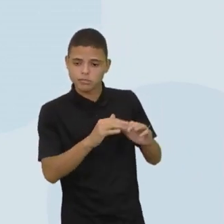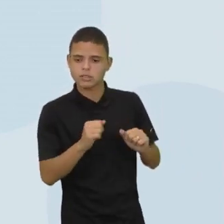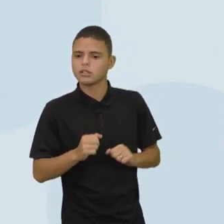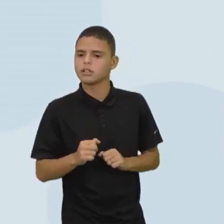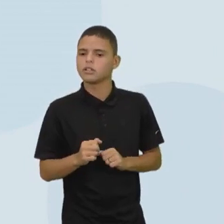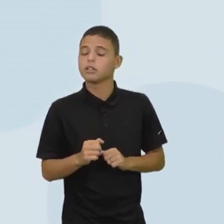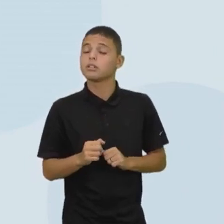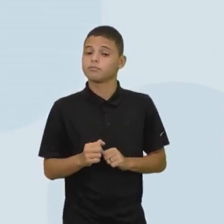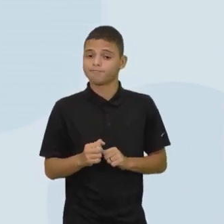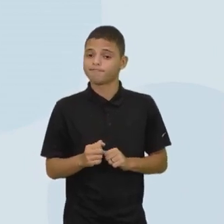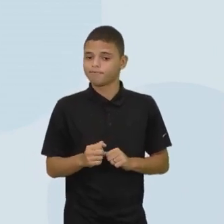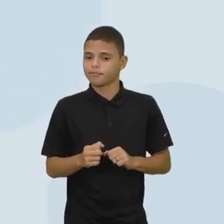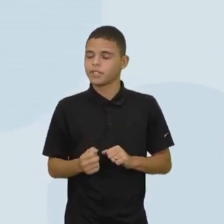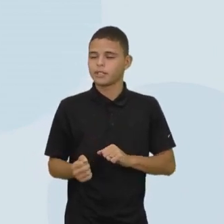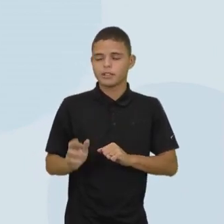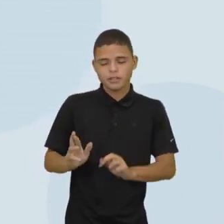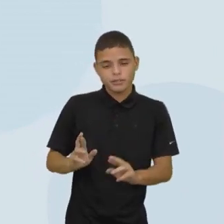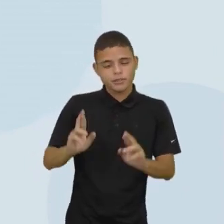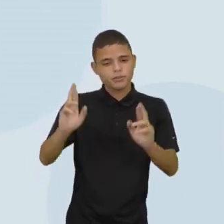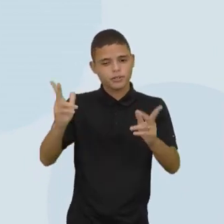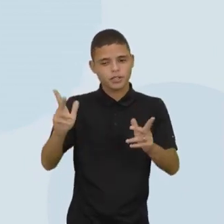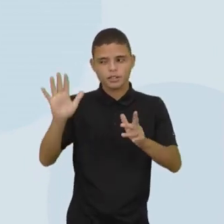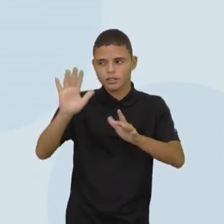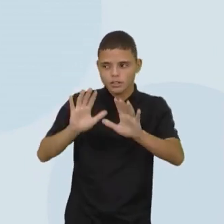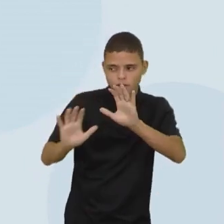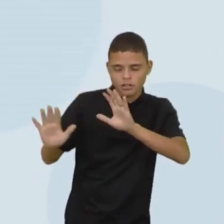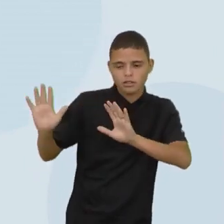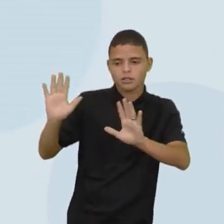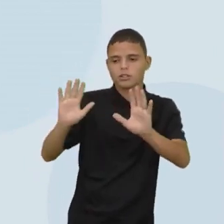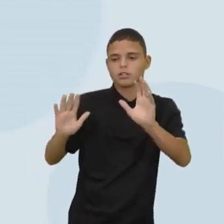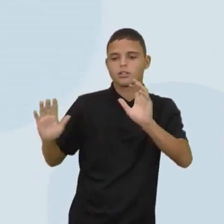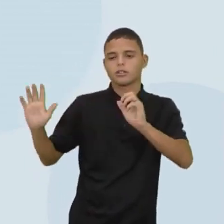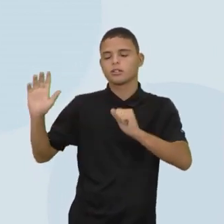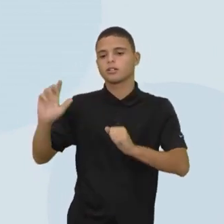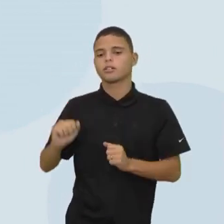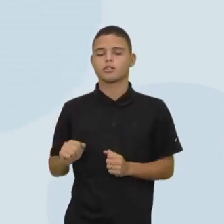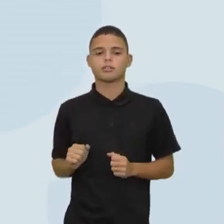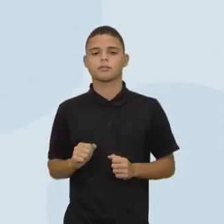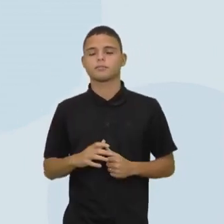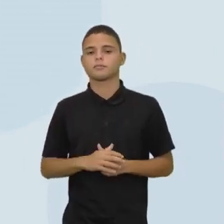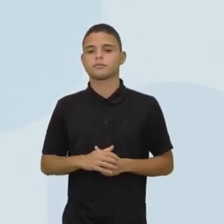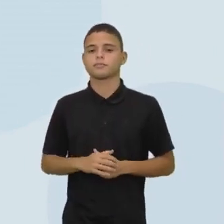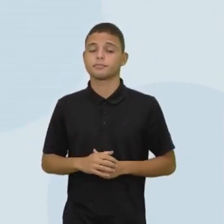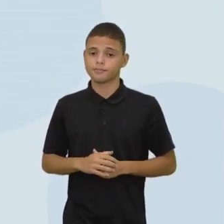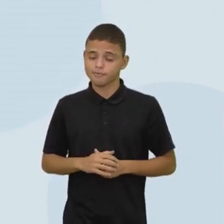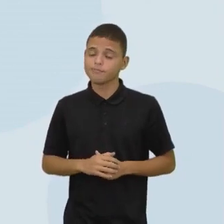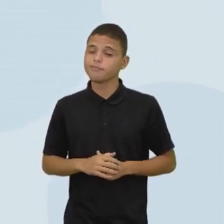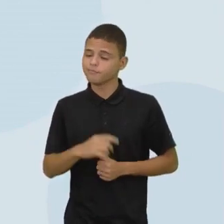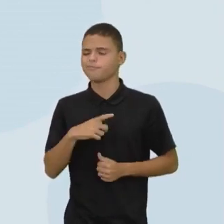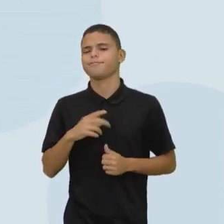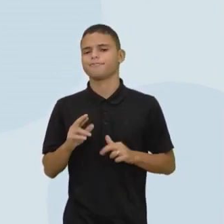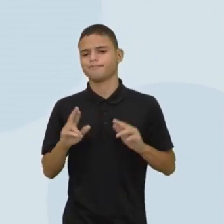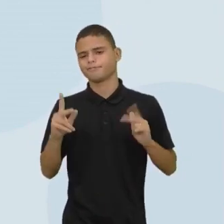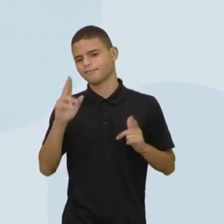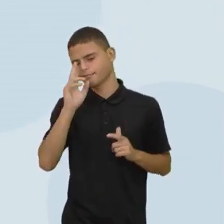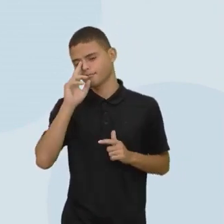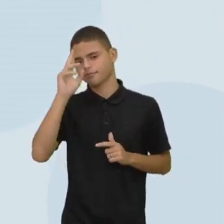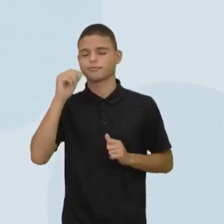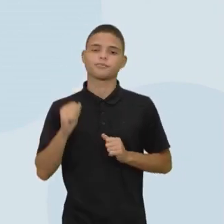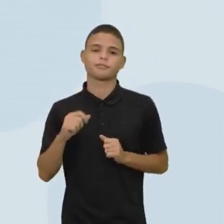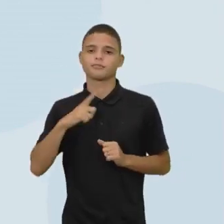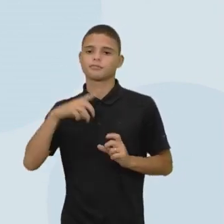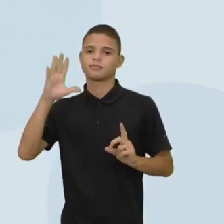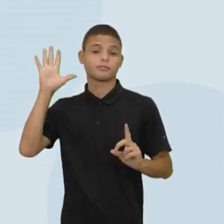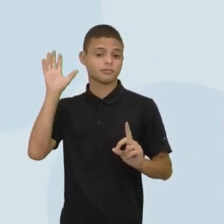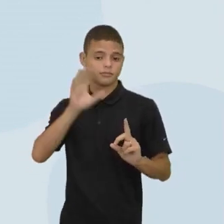essas variações aí de climas, que são bem, em quantidade bem diversificada, tem a